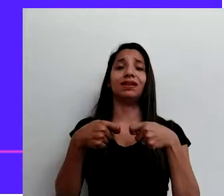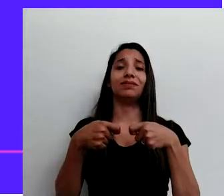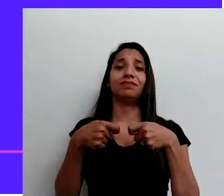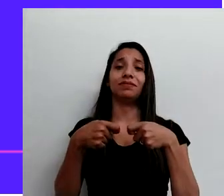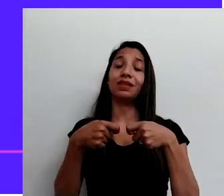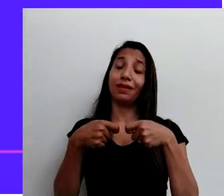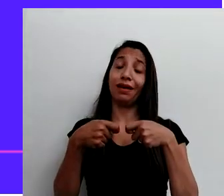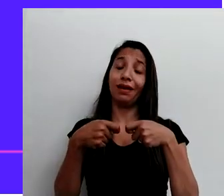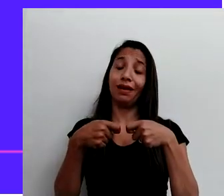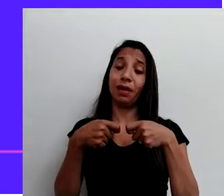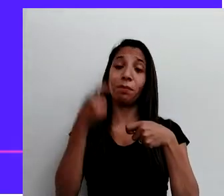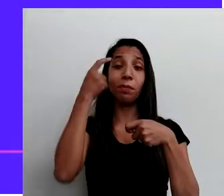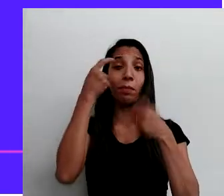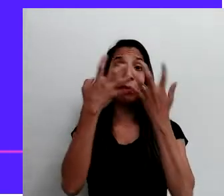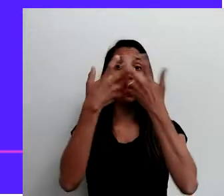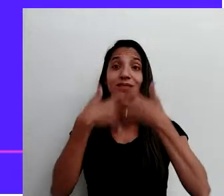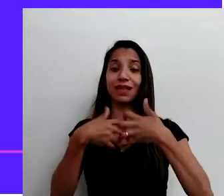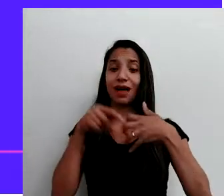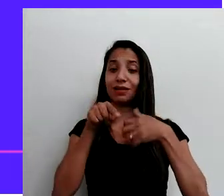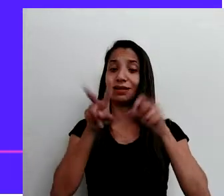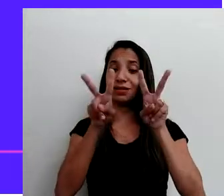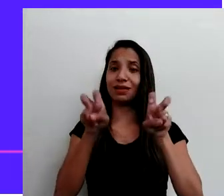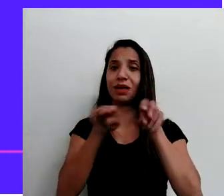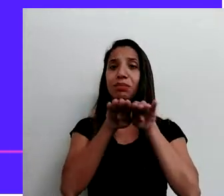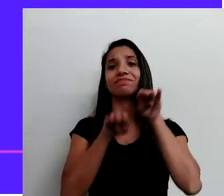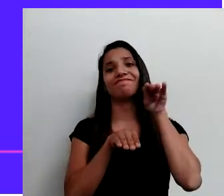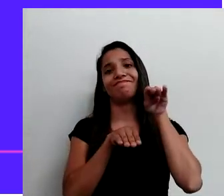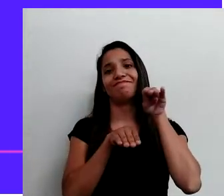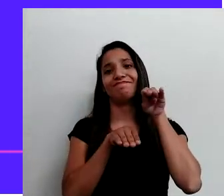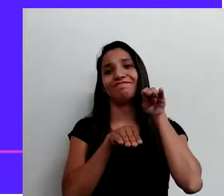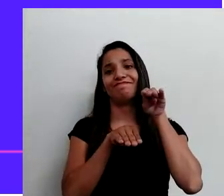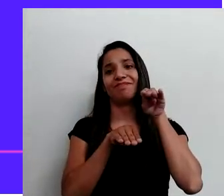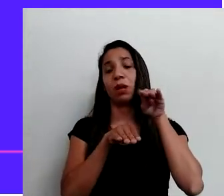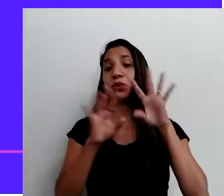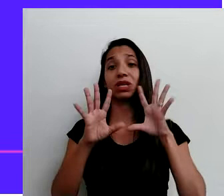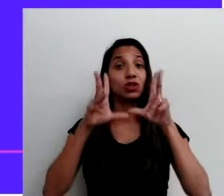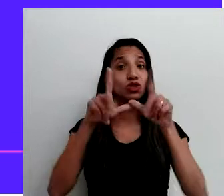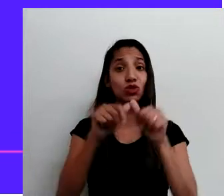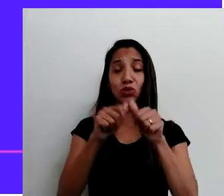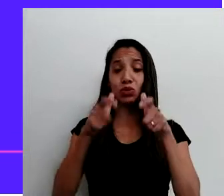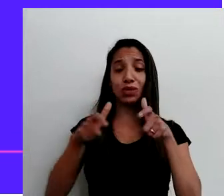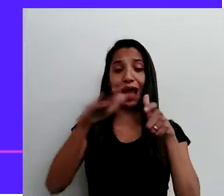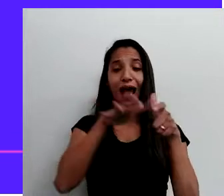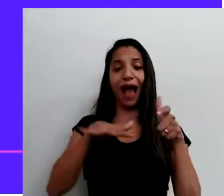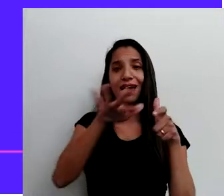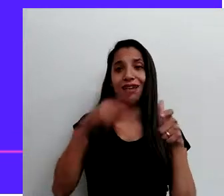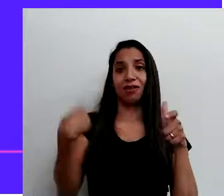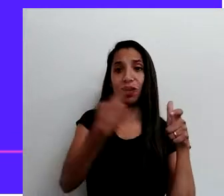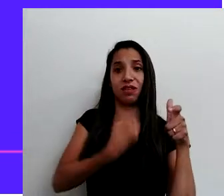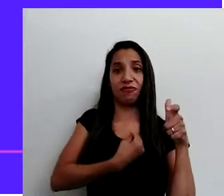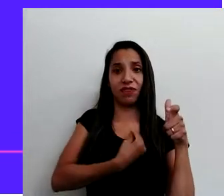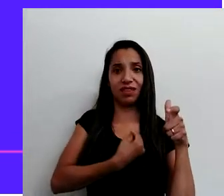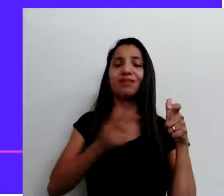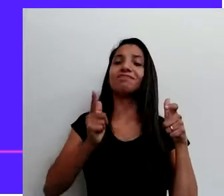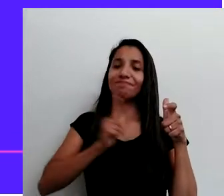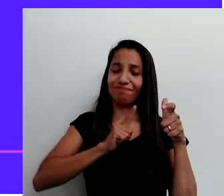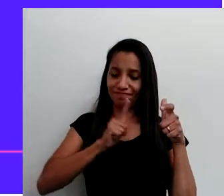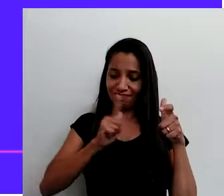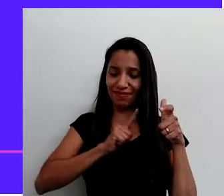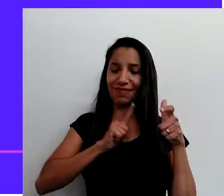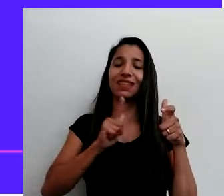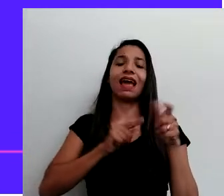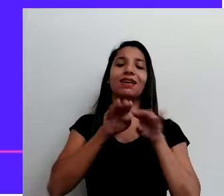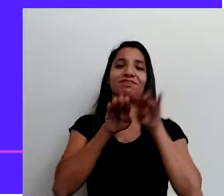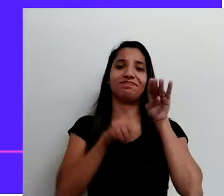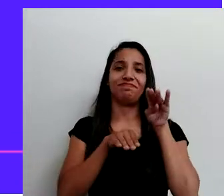desigualdade. Por isso, esse tema, né, o tema da nossa conversa é muito instigante. Como tornar mais atrativa a cobertura